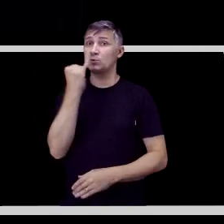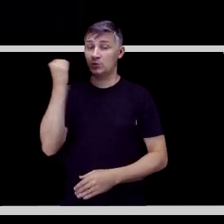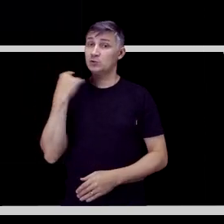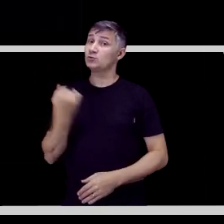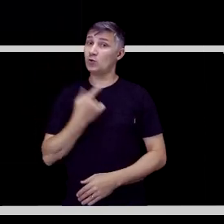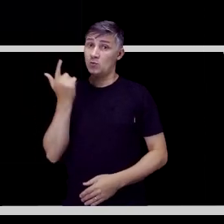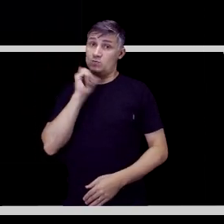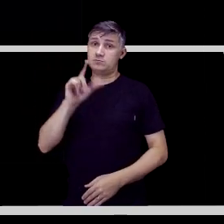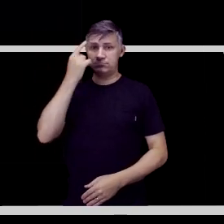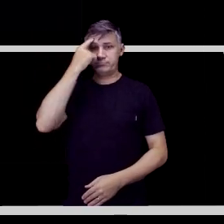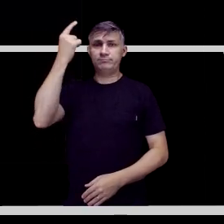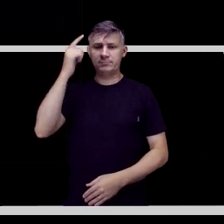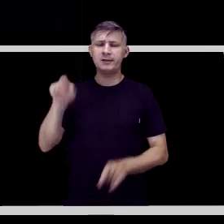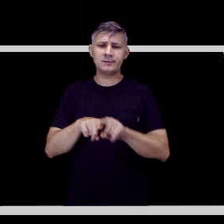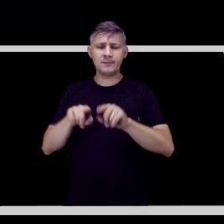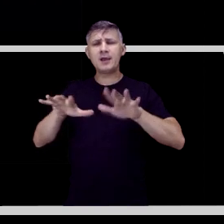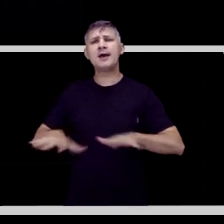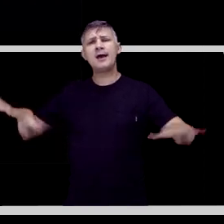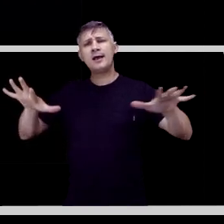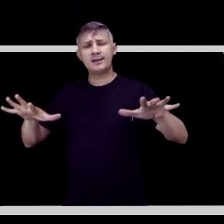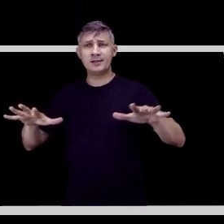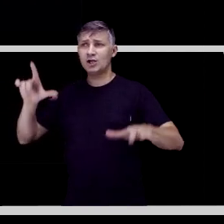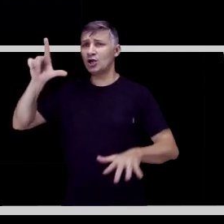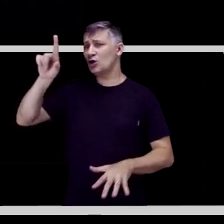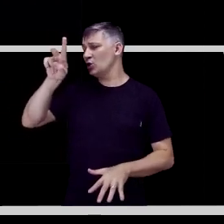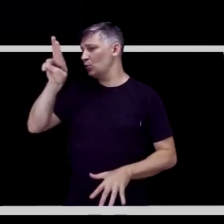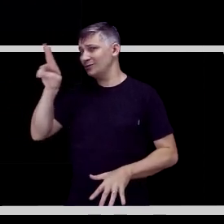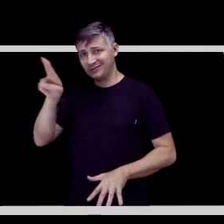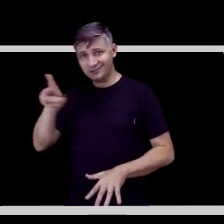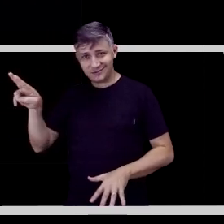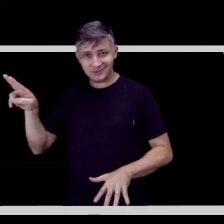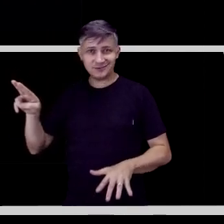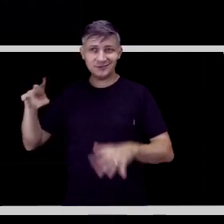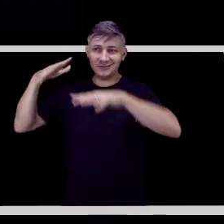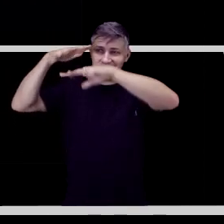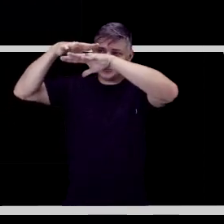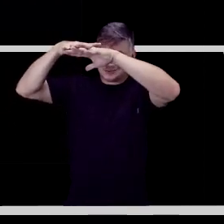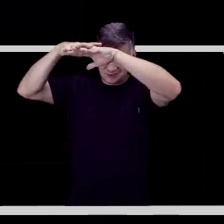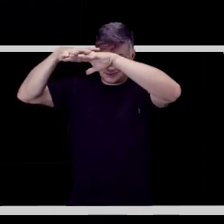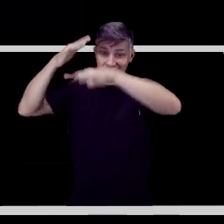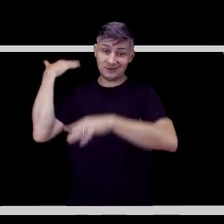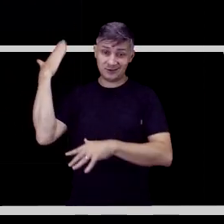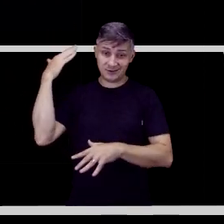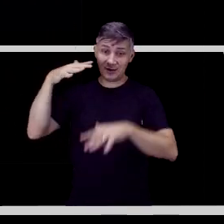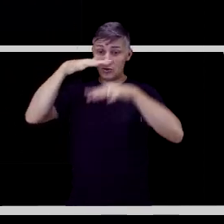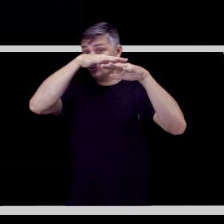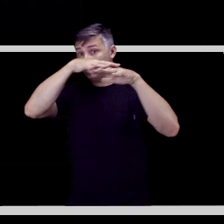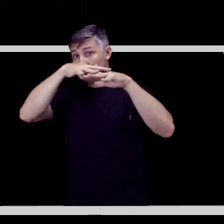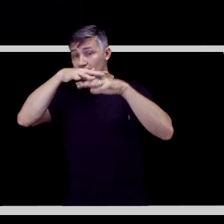para a gente, e também essa ambiência de luz filtrada do Parque da Luz pré-existente, né,